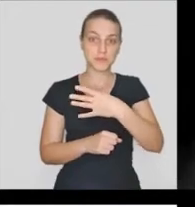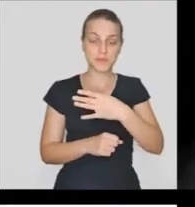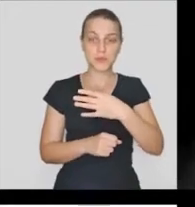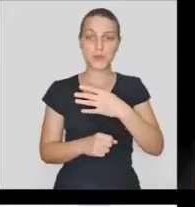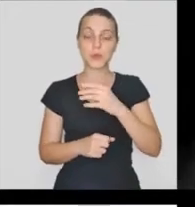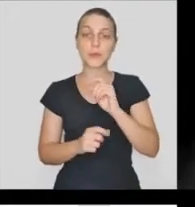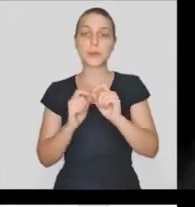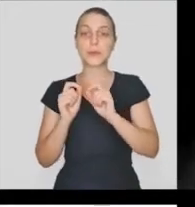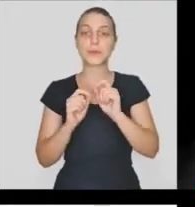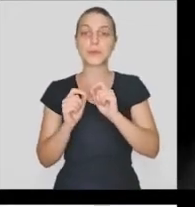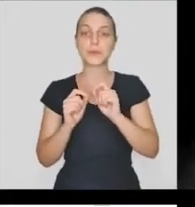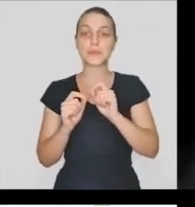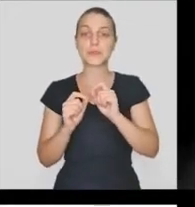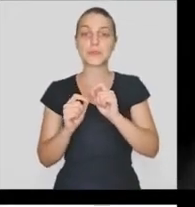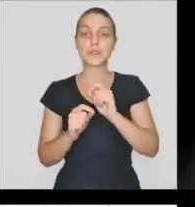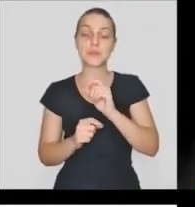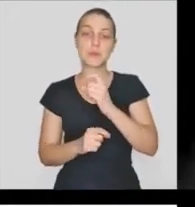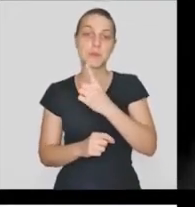elétrica.